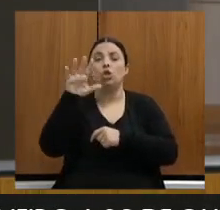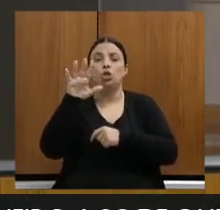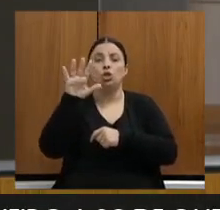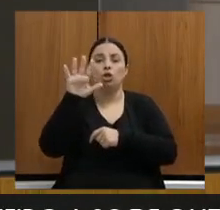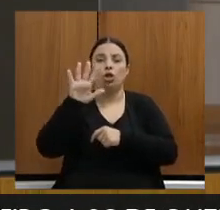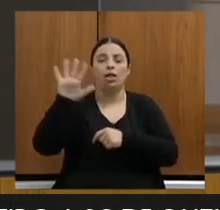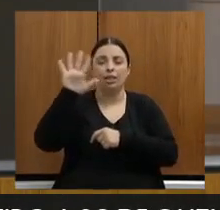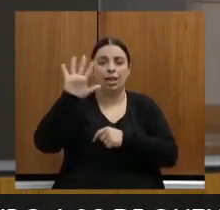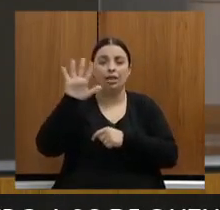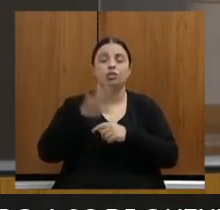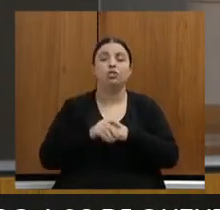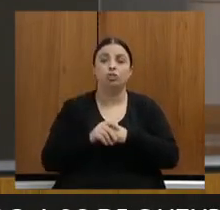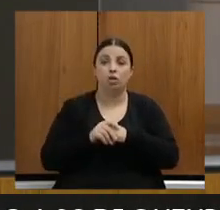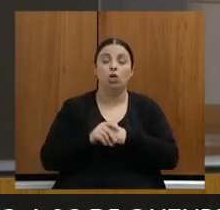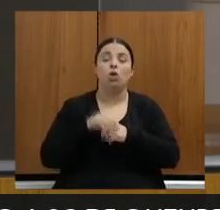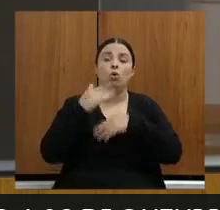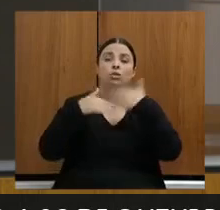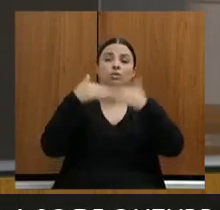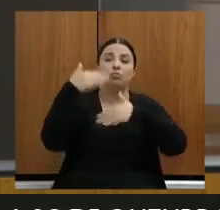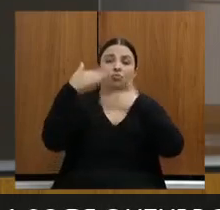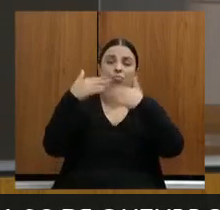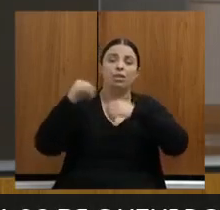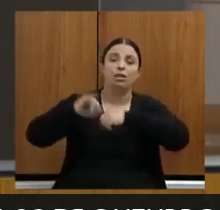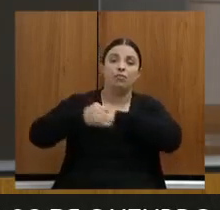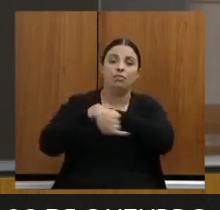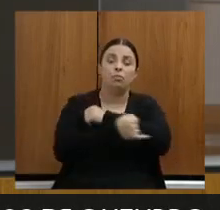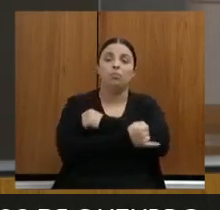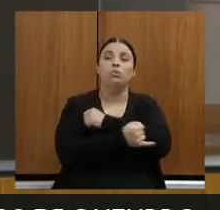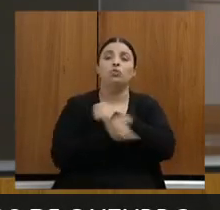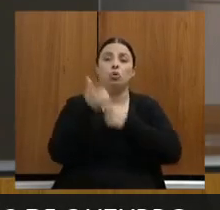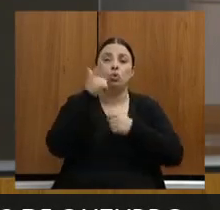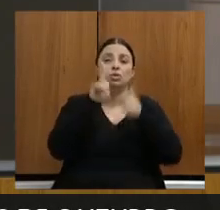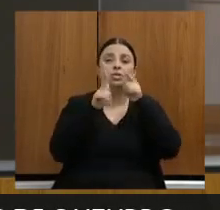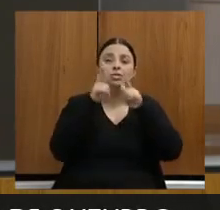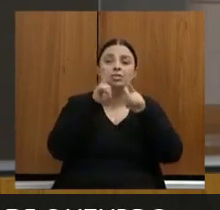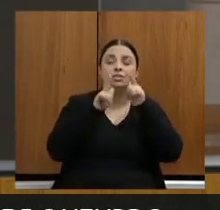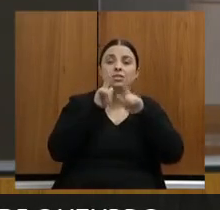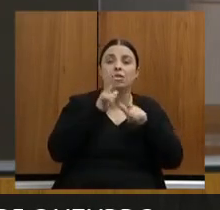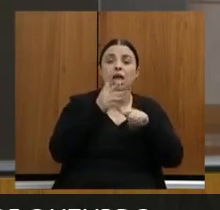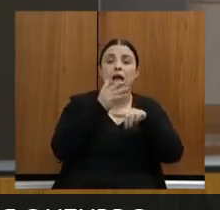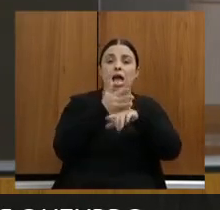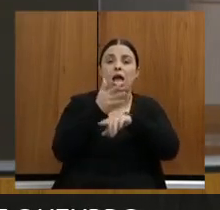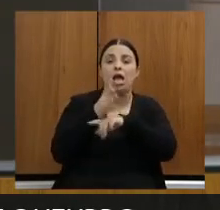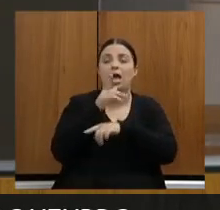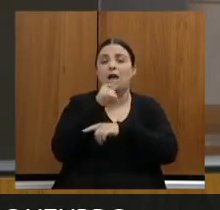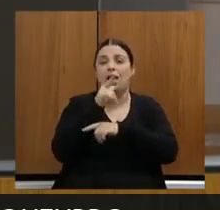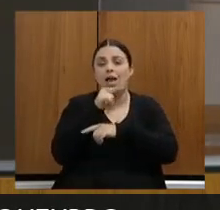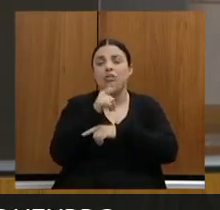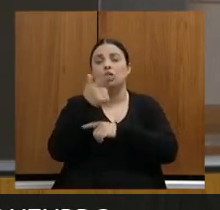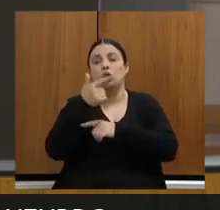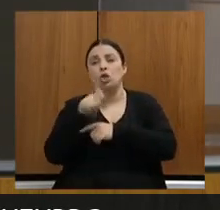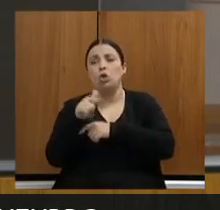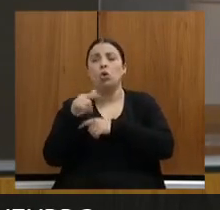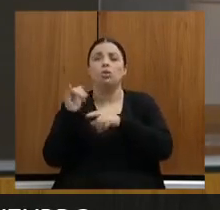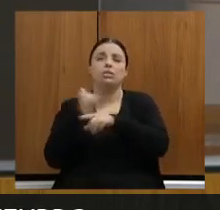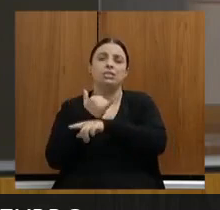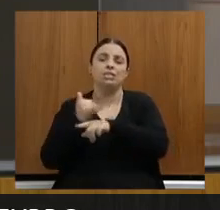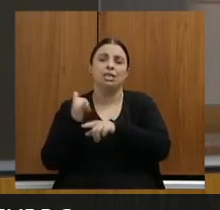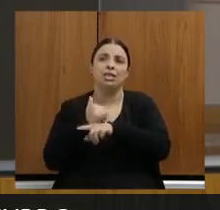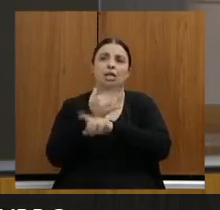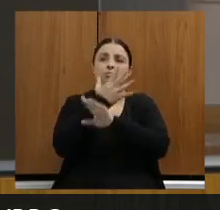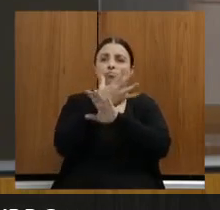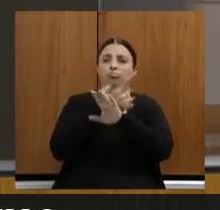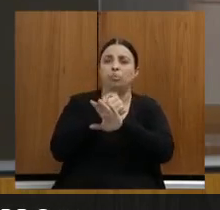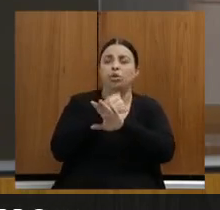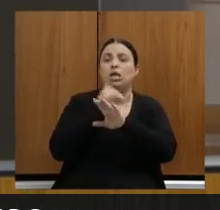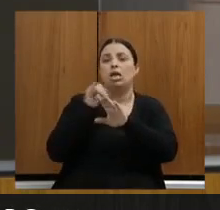como notadamente desenvolvimento da infraestrutura de acesso à água na região realizando entre outras iniciativas e investimentos em energia fotovoltaica para